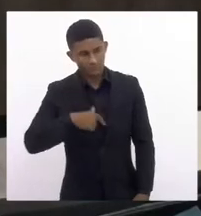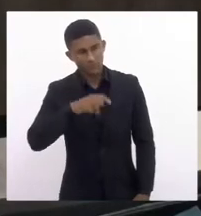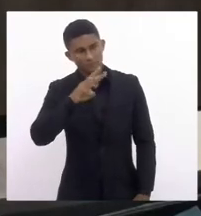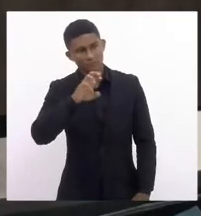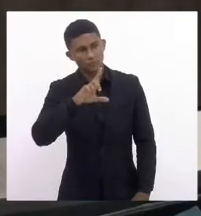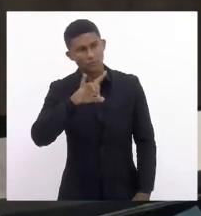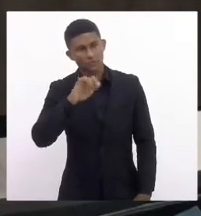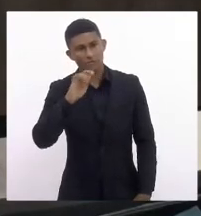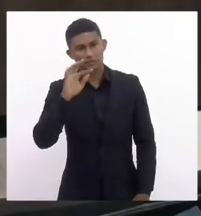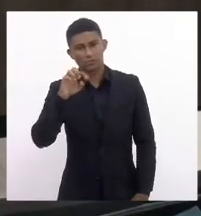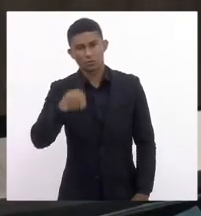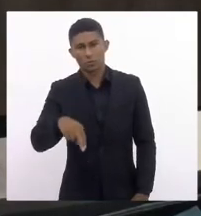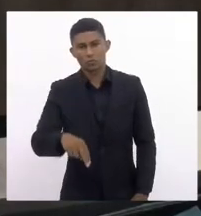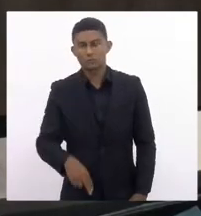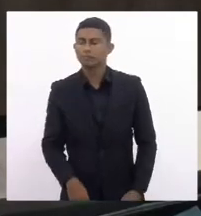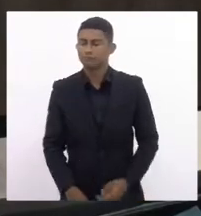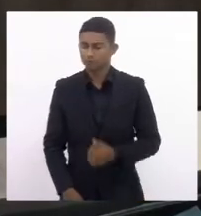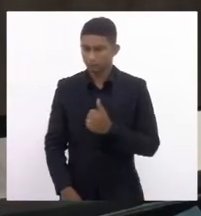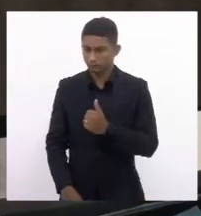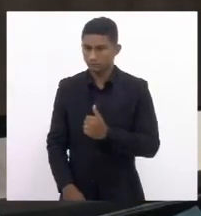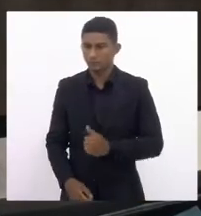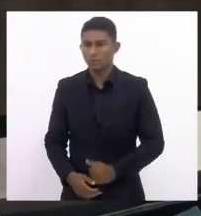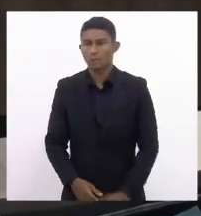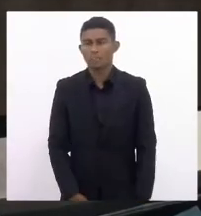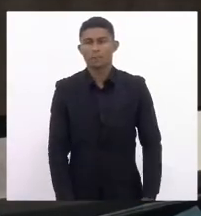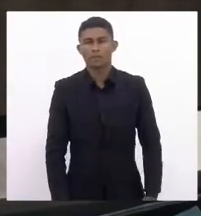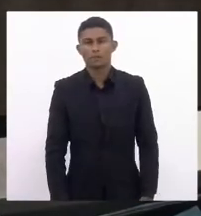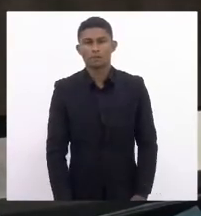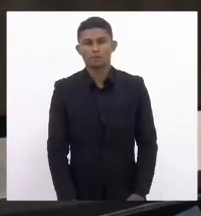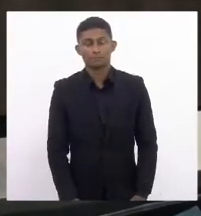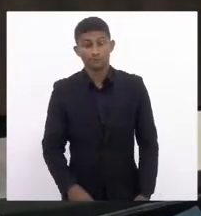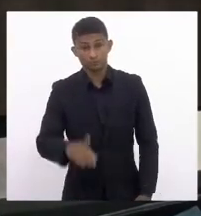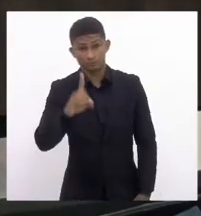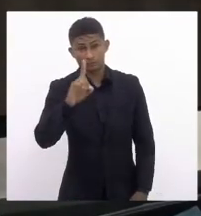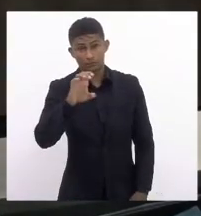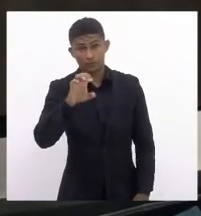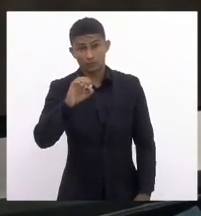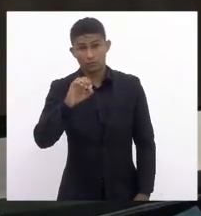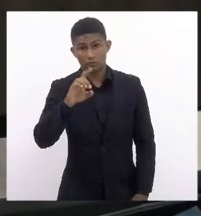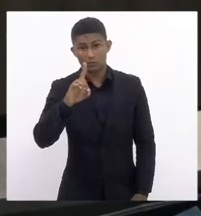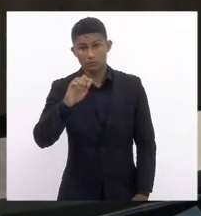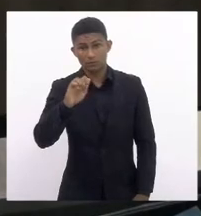Wellington José. Doutor Deodalto, presidente. Deodalto.